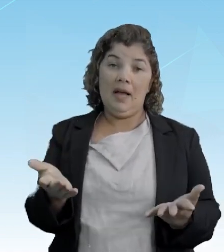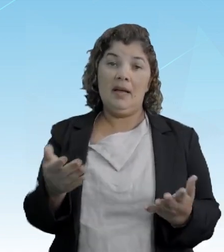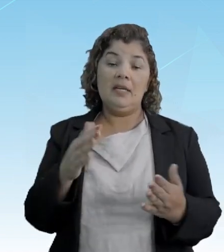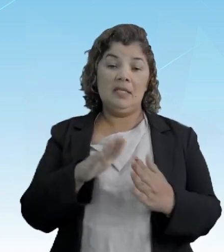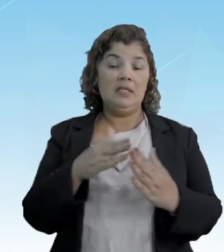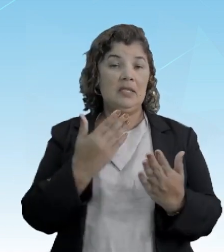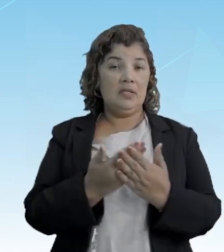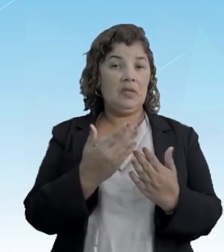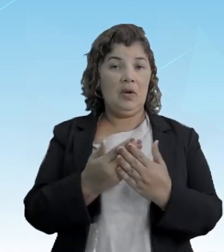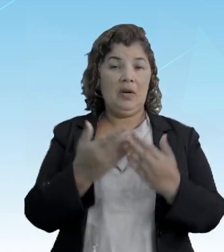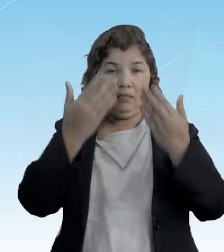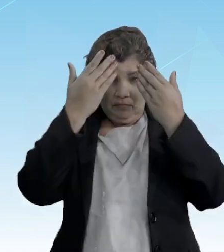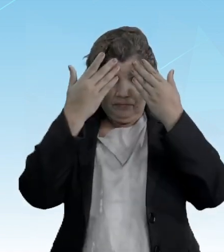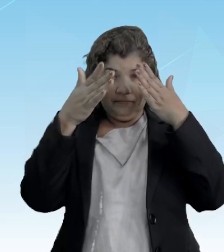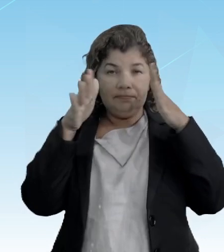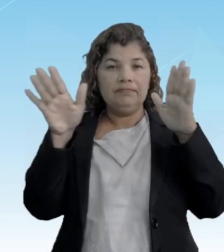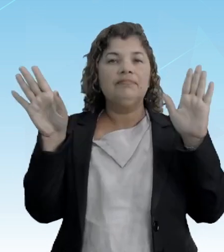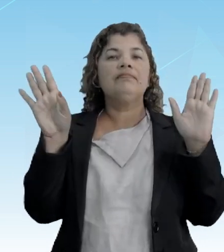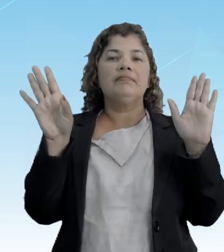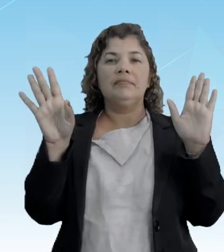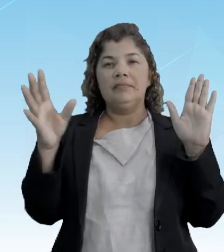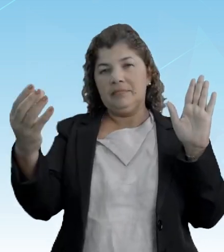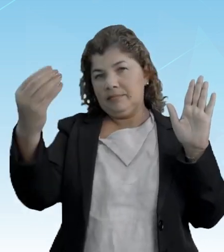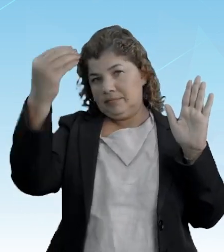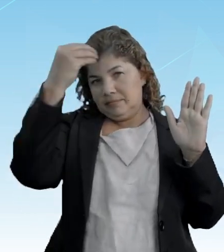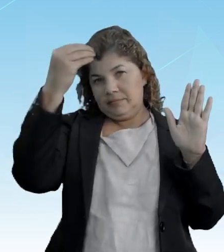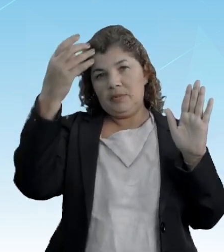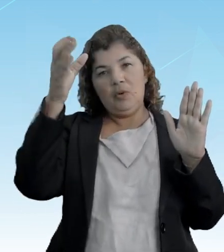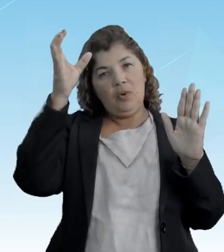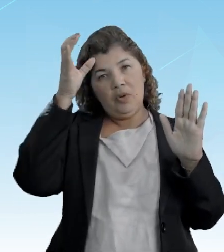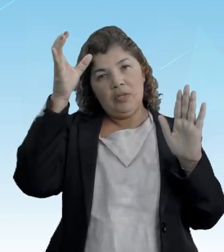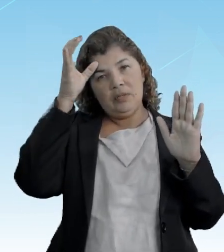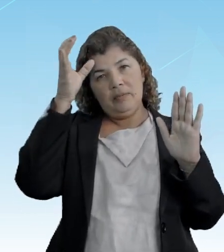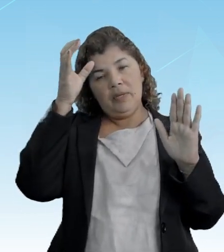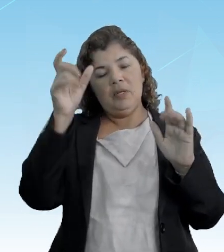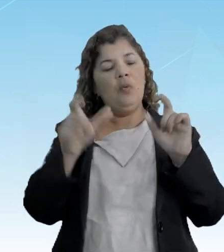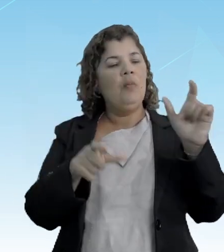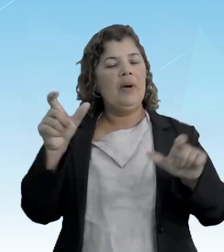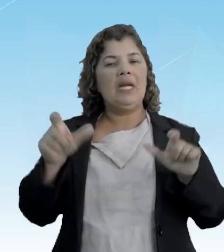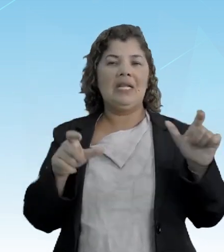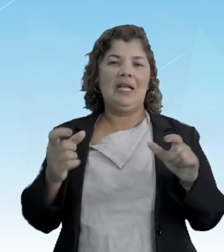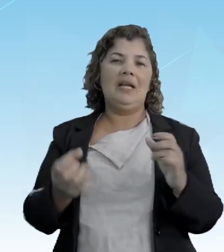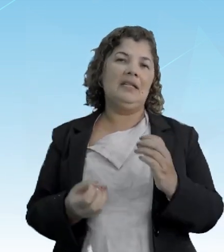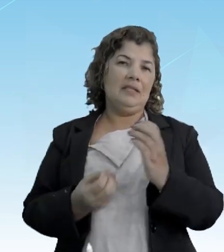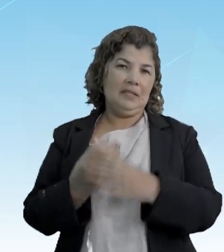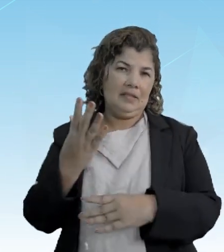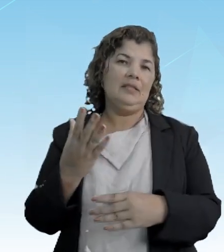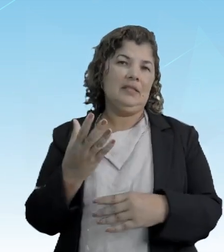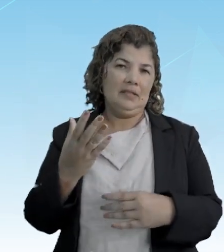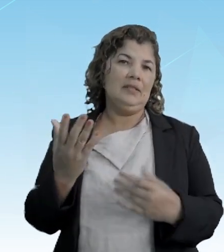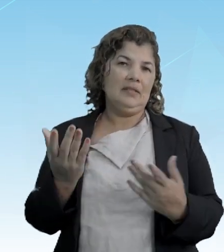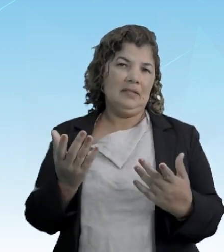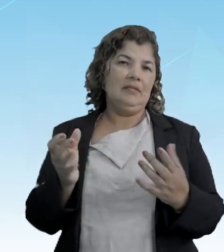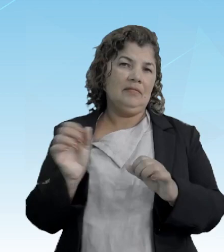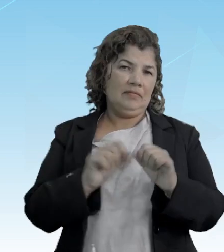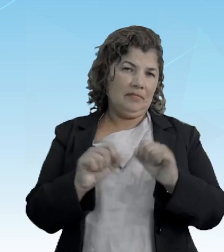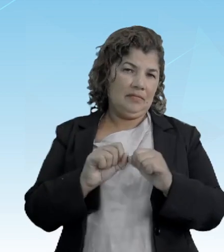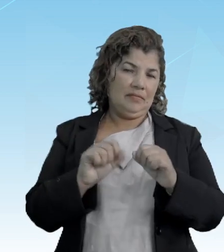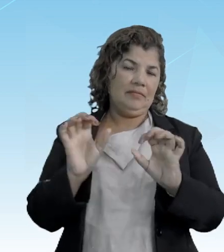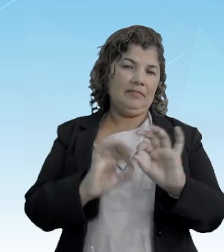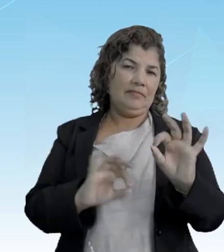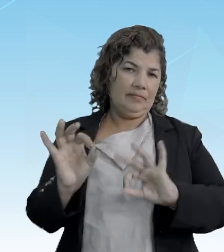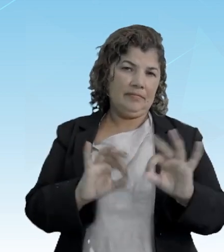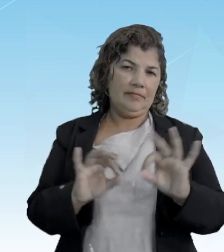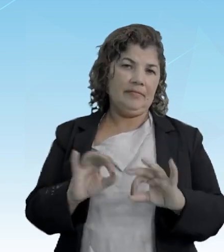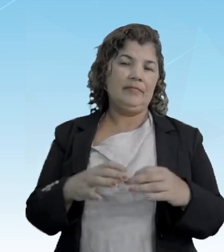escolas, elas servem para trazer para a gente o conhecimento que a humanidade criou, né? E que a humanidade, na verdade, produziu.